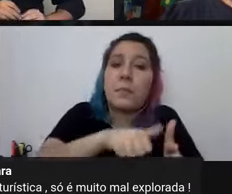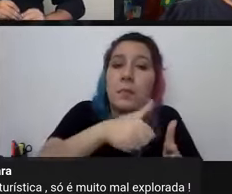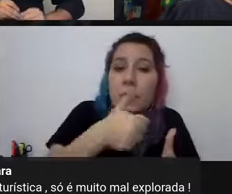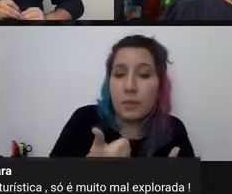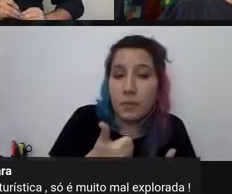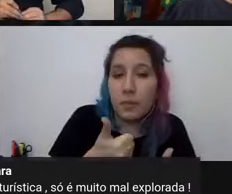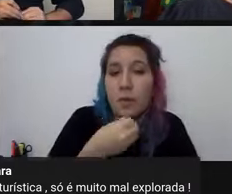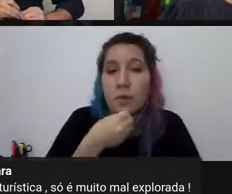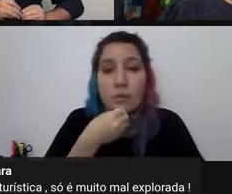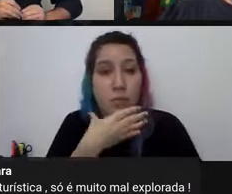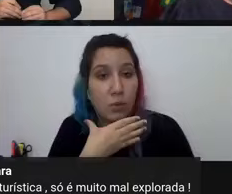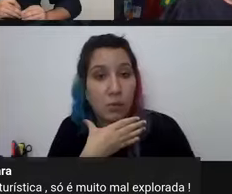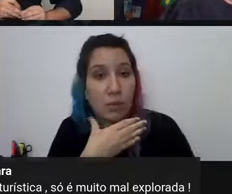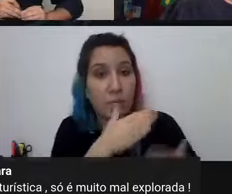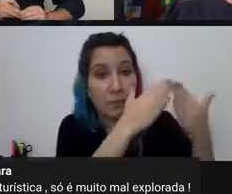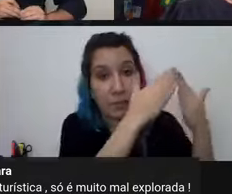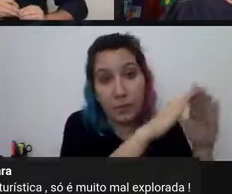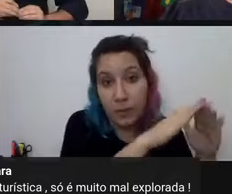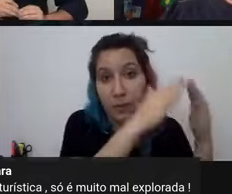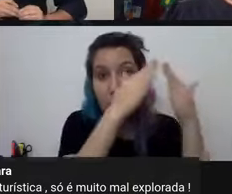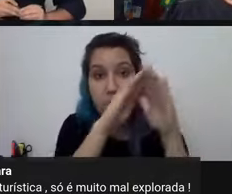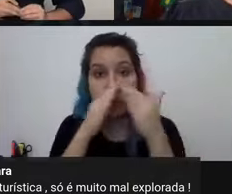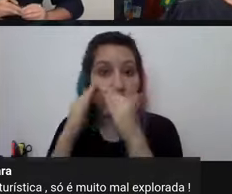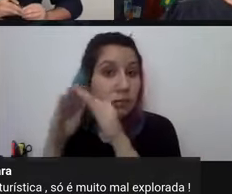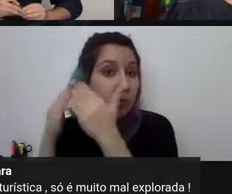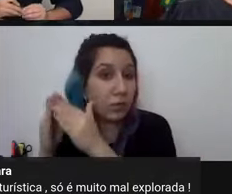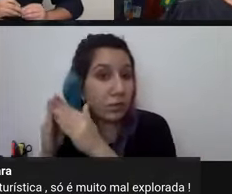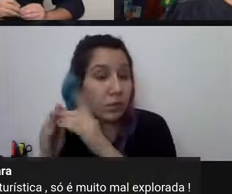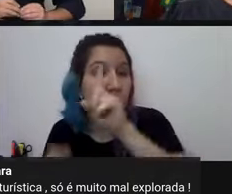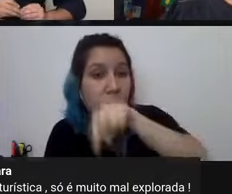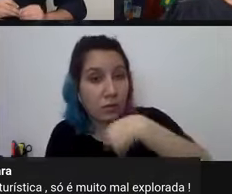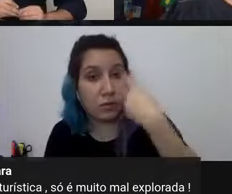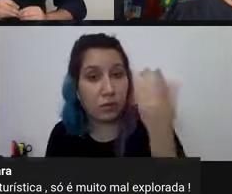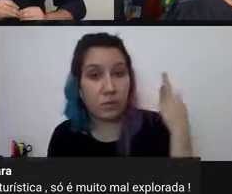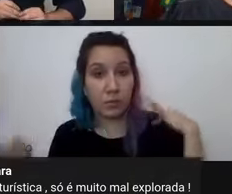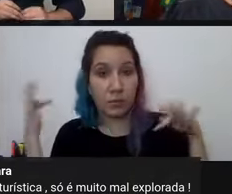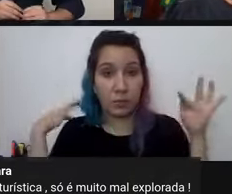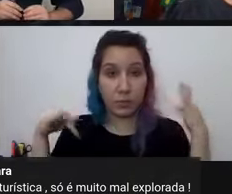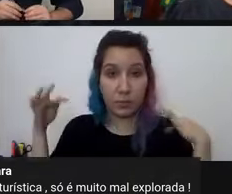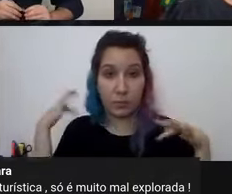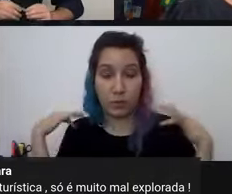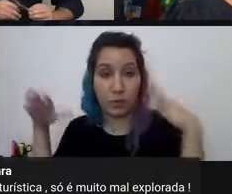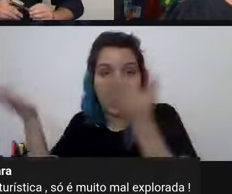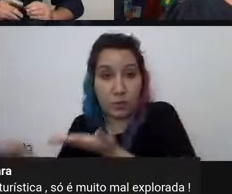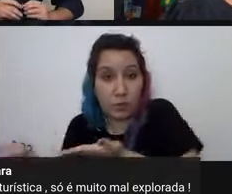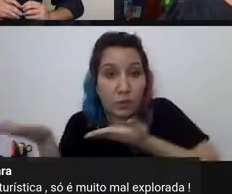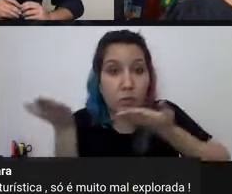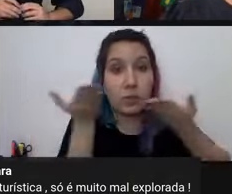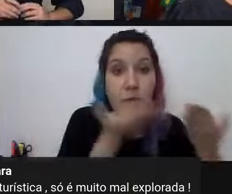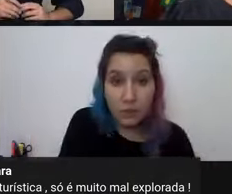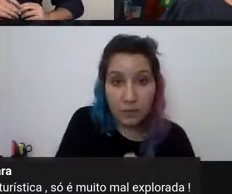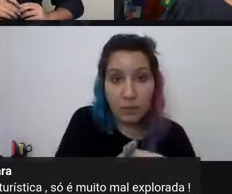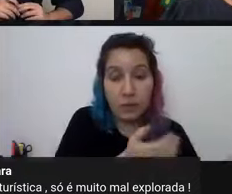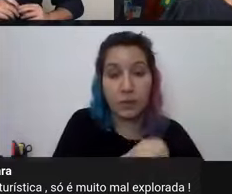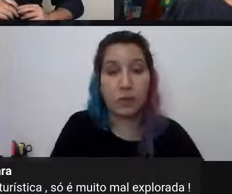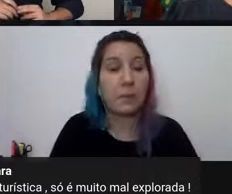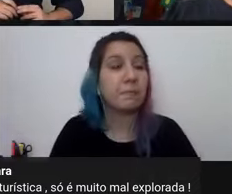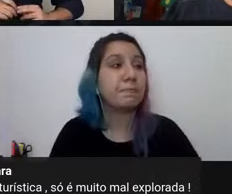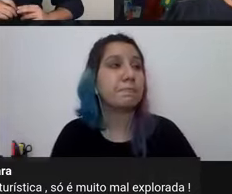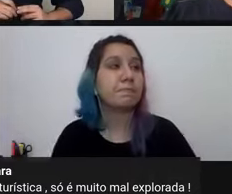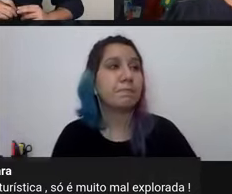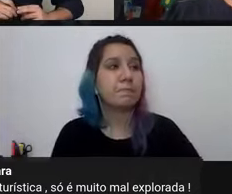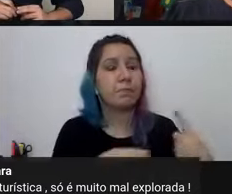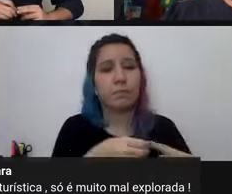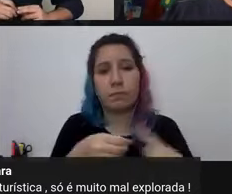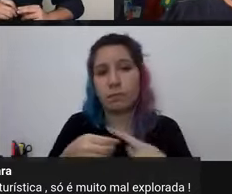regra que as nossas cidades têm que entender e São Vicente tem que ter isso como uma grande regra no desenvolvimento turístico, tanto da cidade como